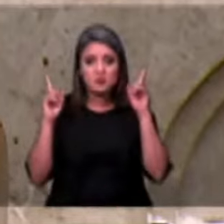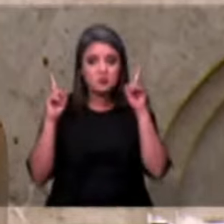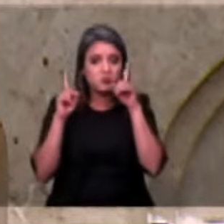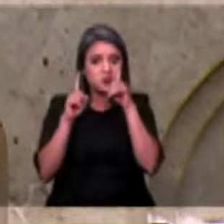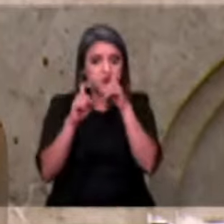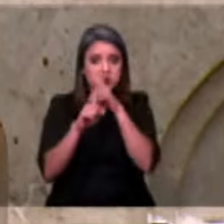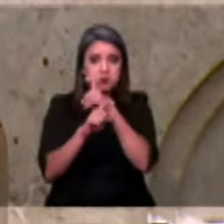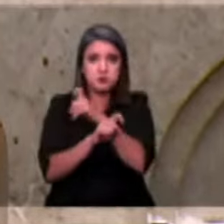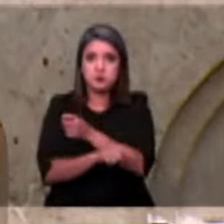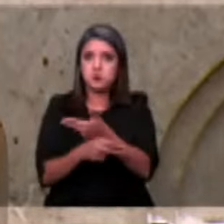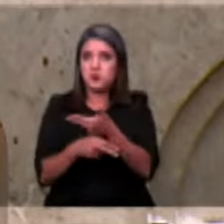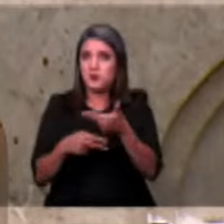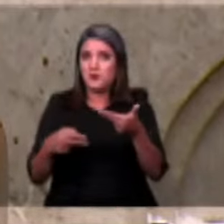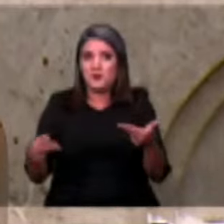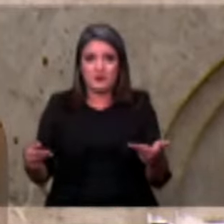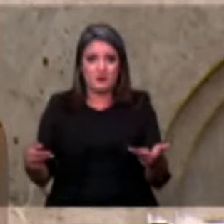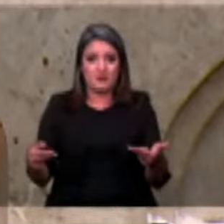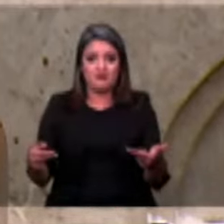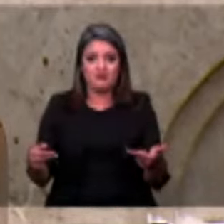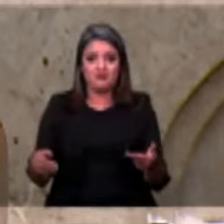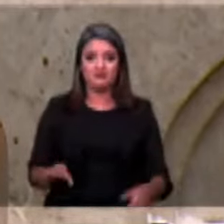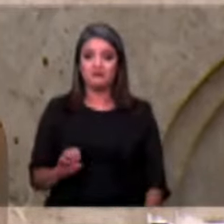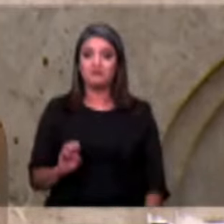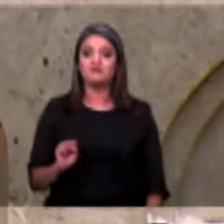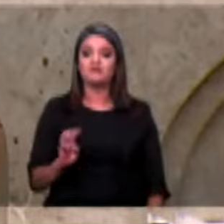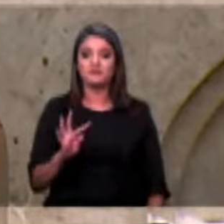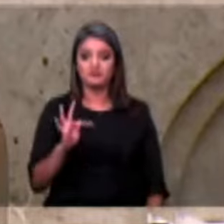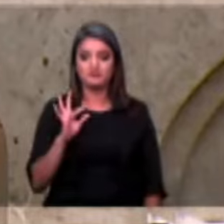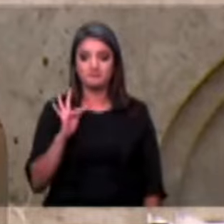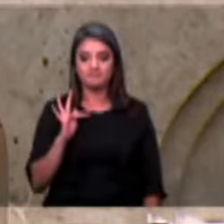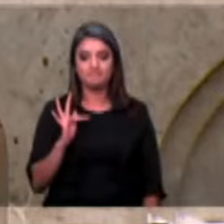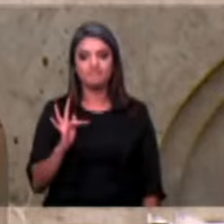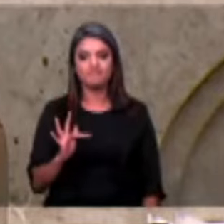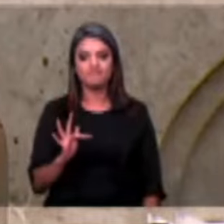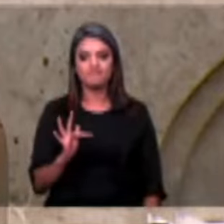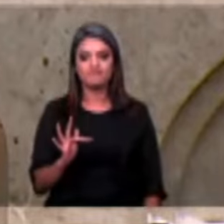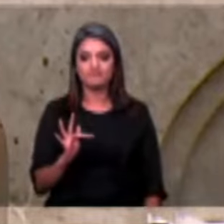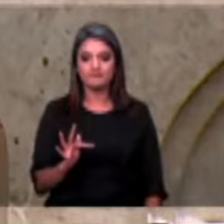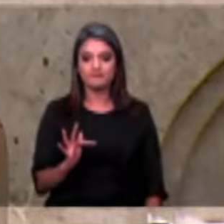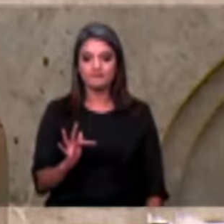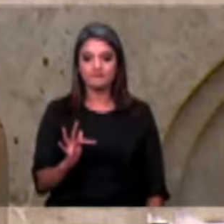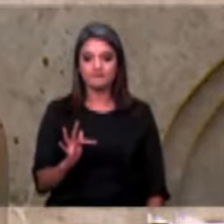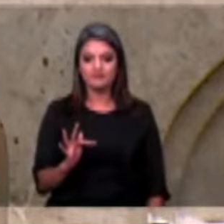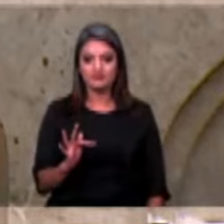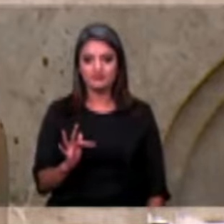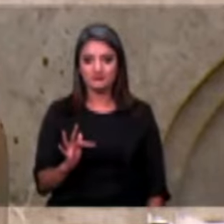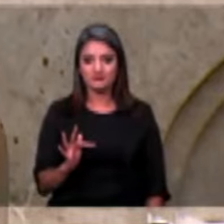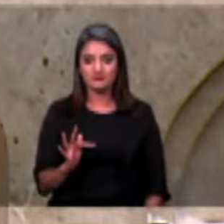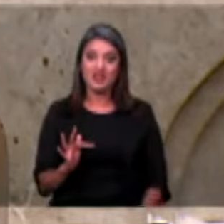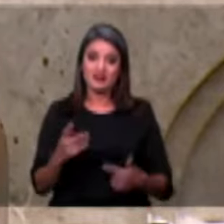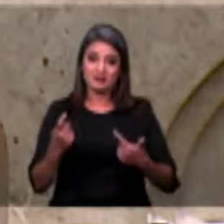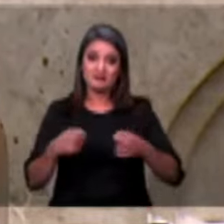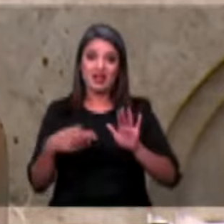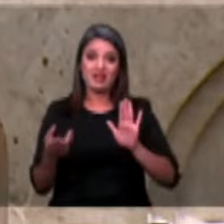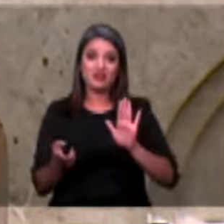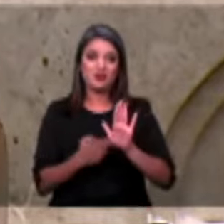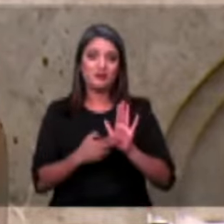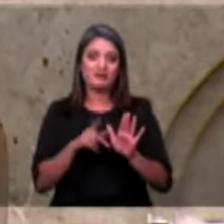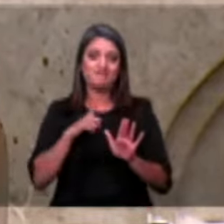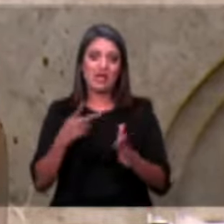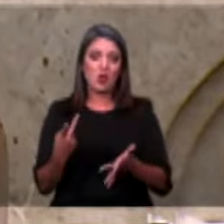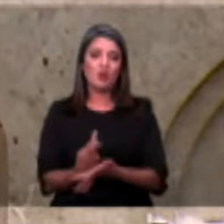indesejáveis. O Supremo Tribunal Federal não pode desconhecer esta realidade,